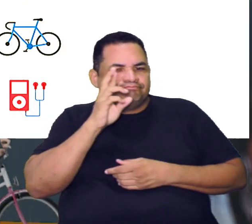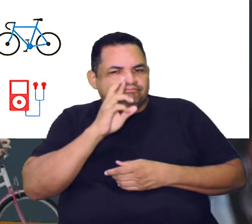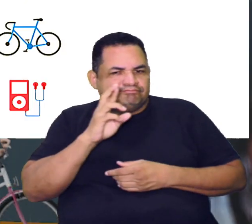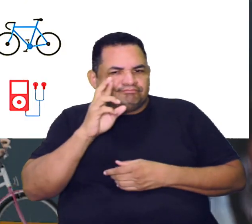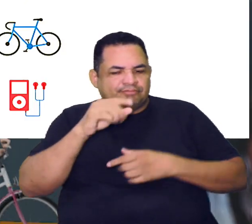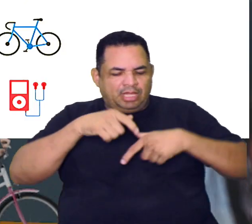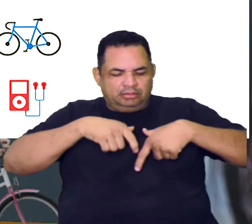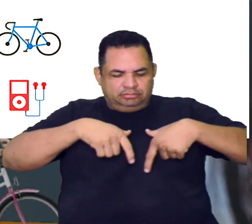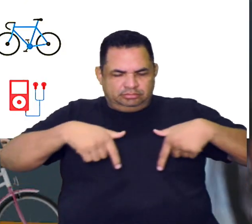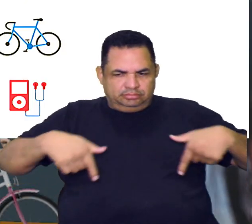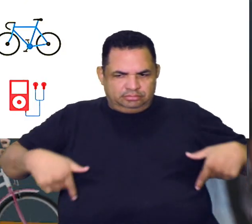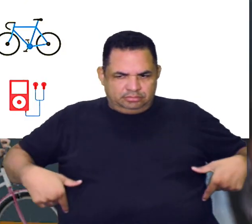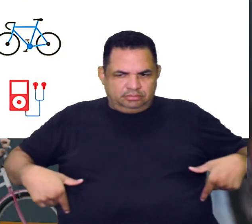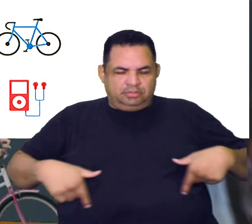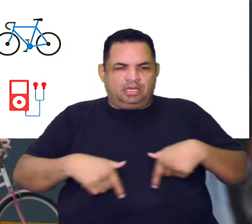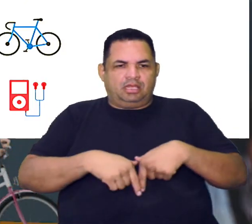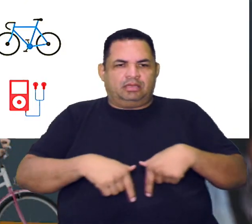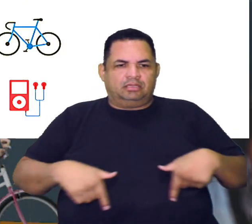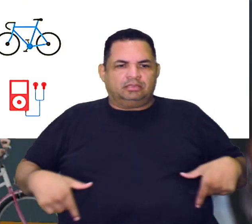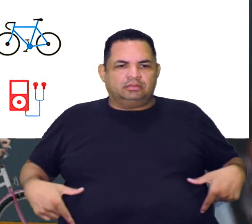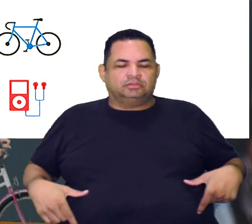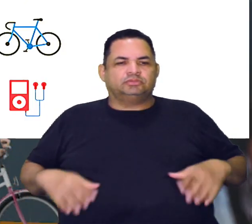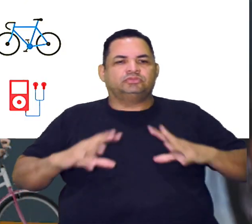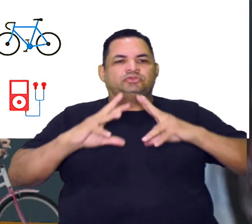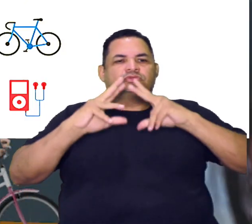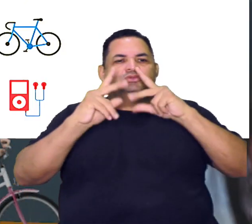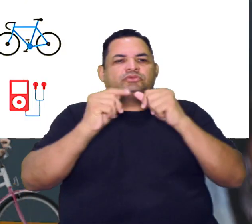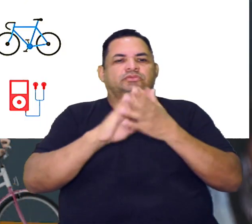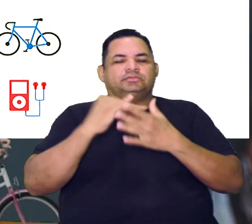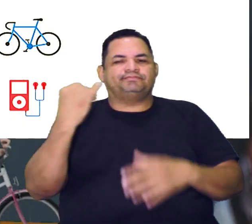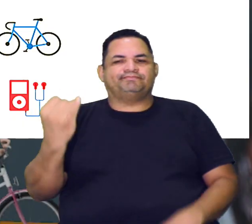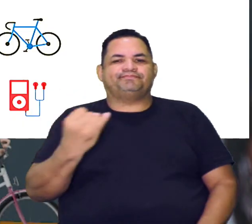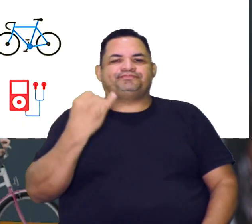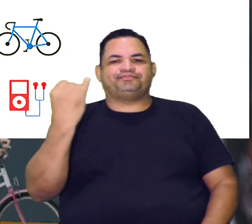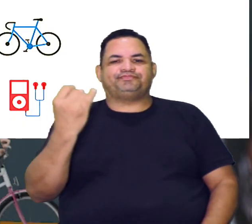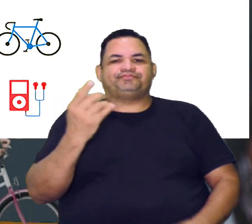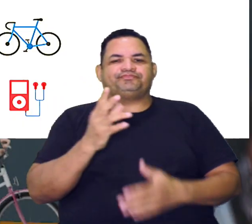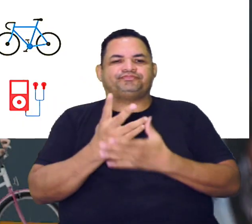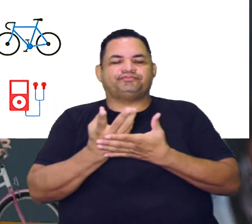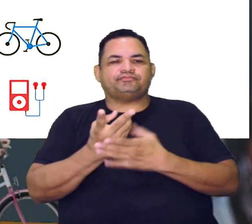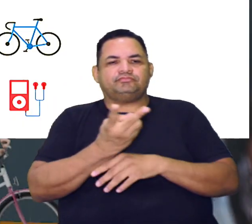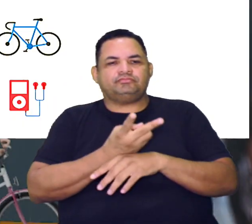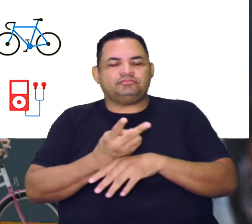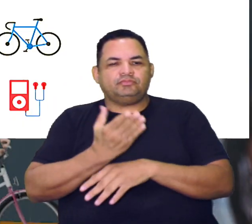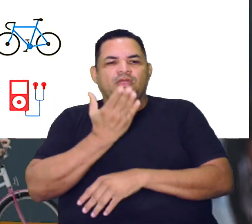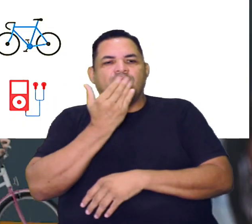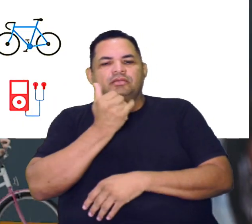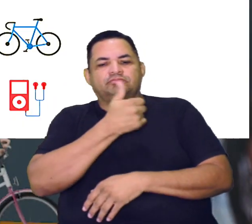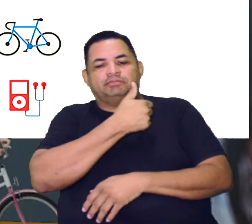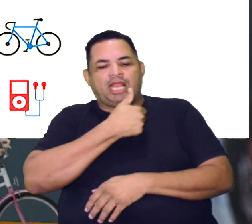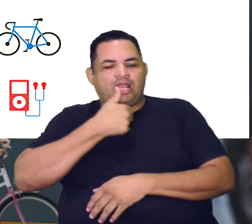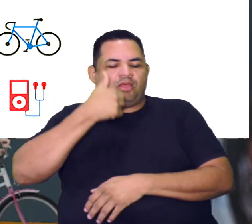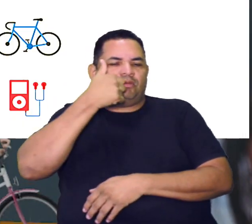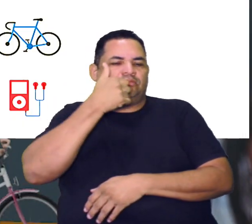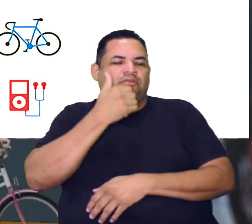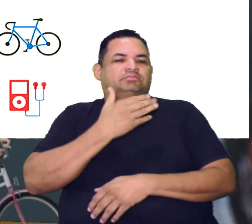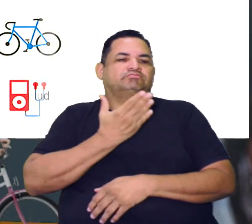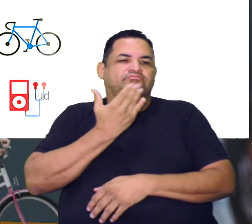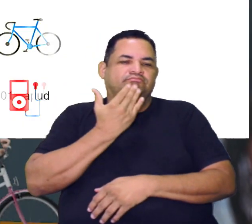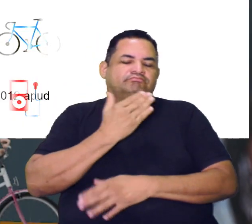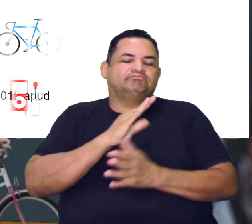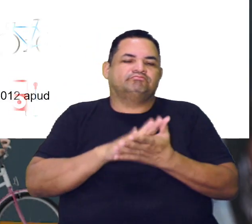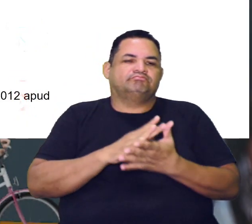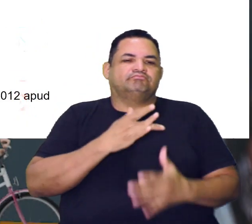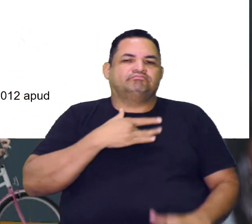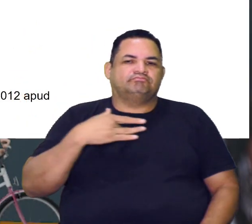nossa circunferência abdominal, tudo isso conta. Buscar alimentos que são mais saudáveis, ok?